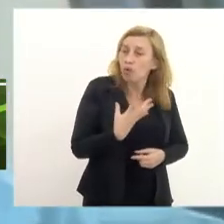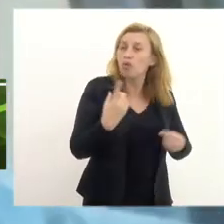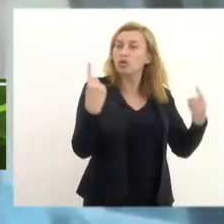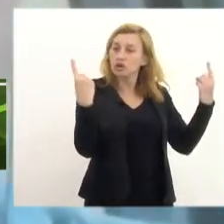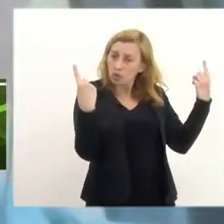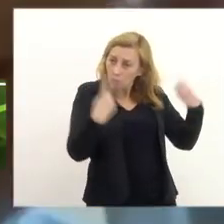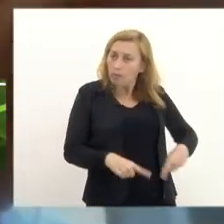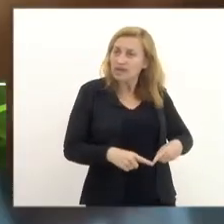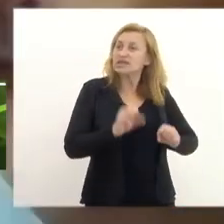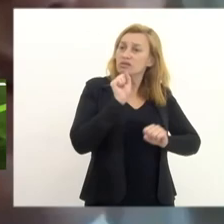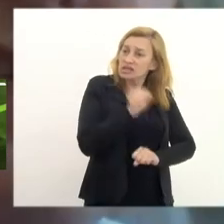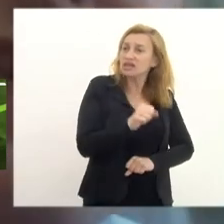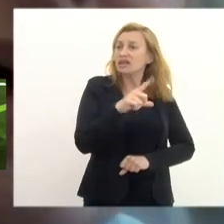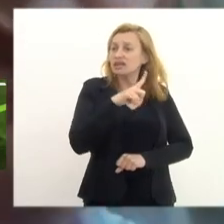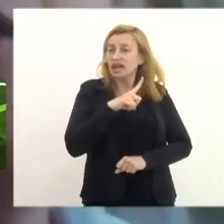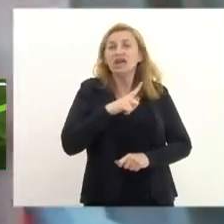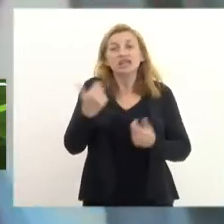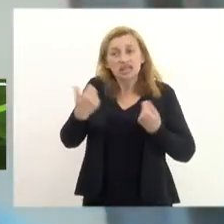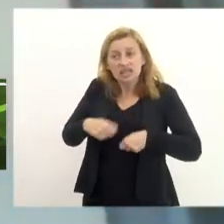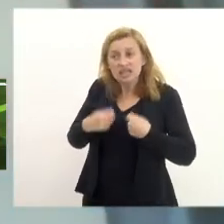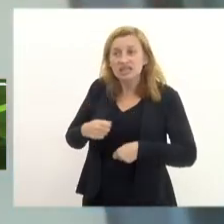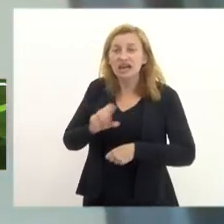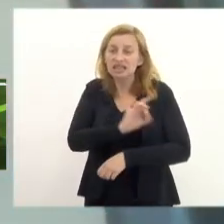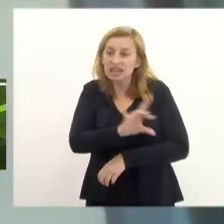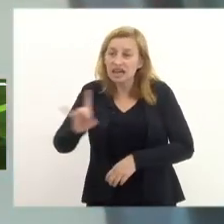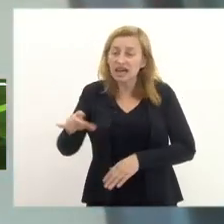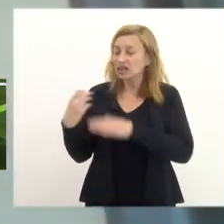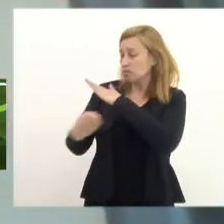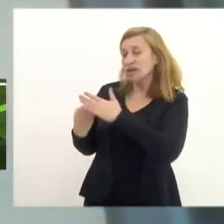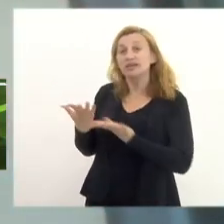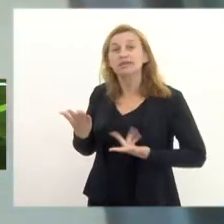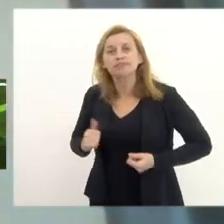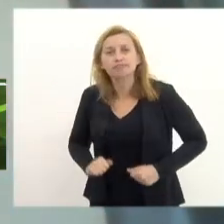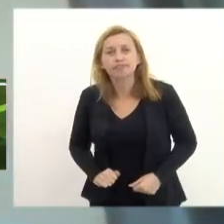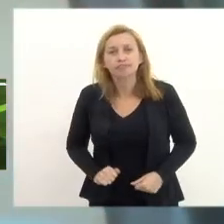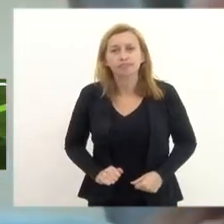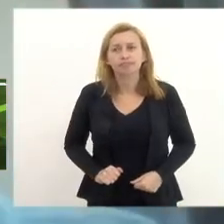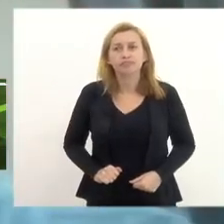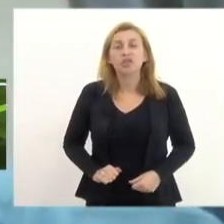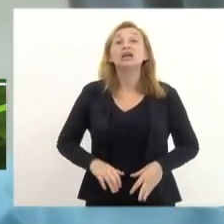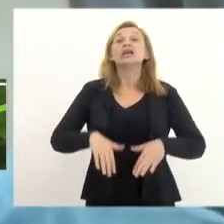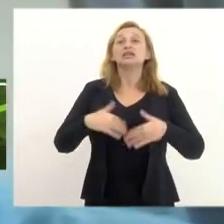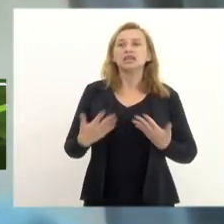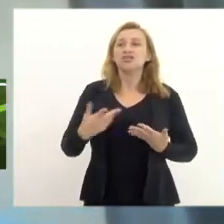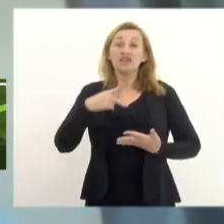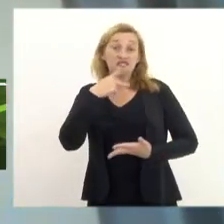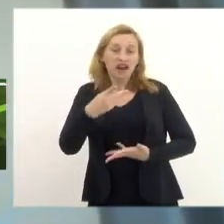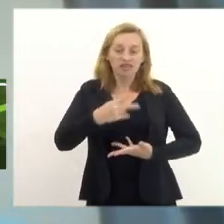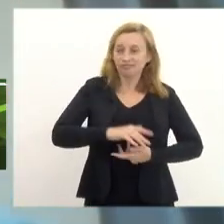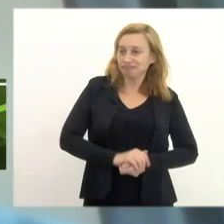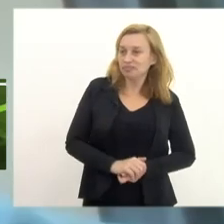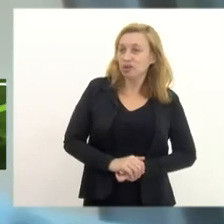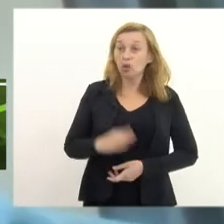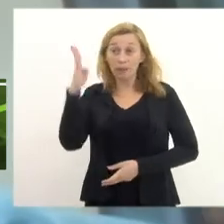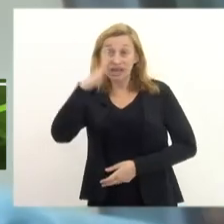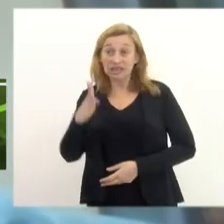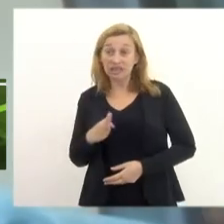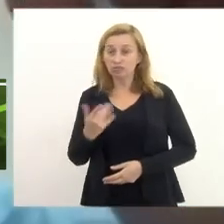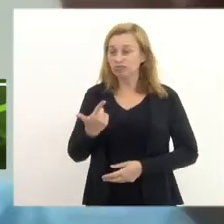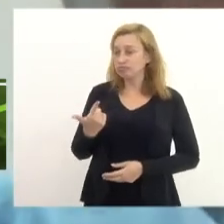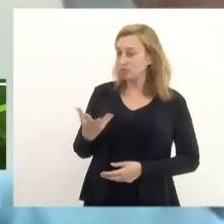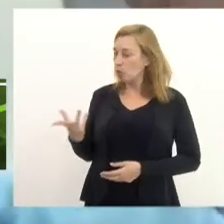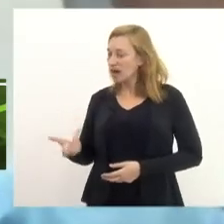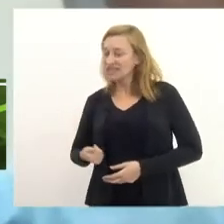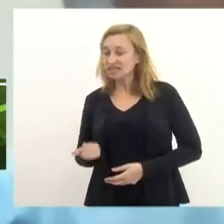acordo com as necessidades dos operadores? Né? Aí eles falam que o Brasil não tem